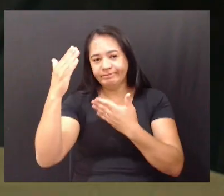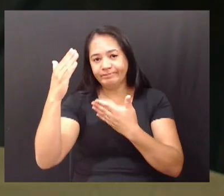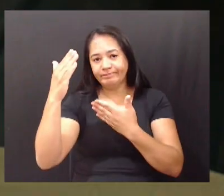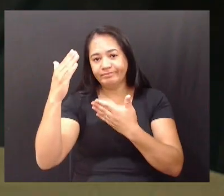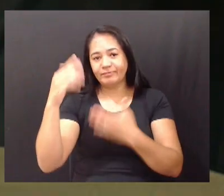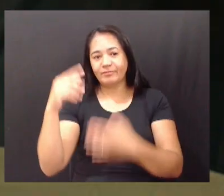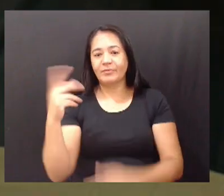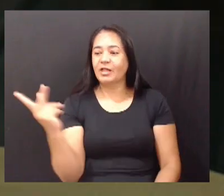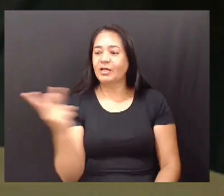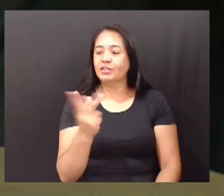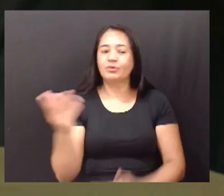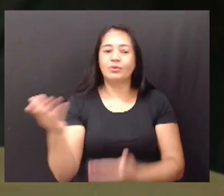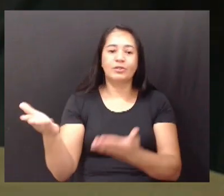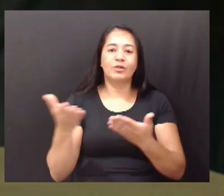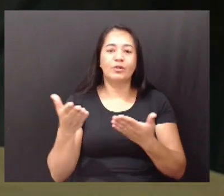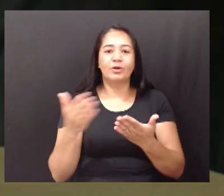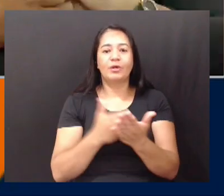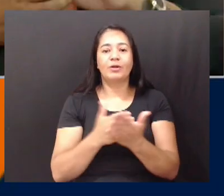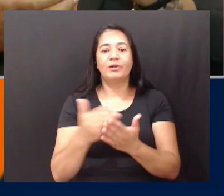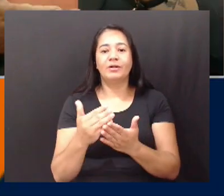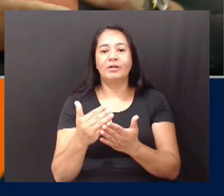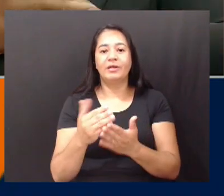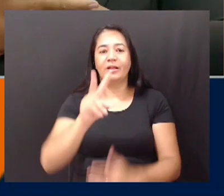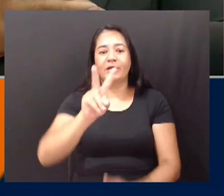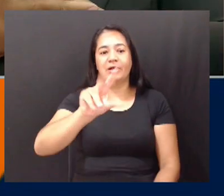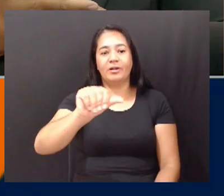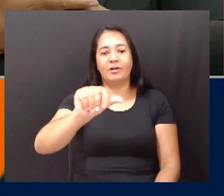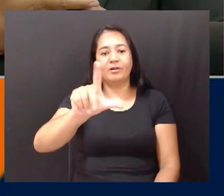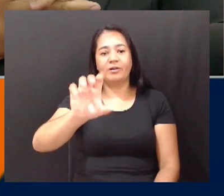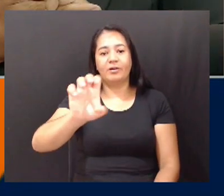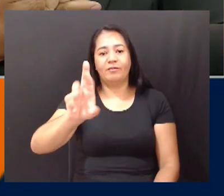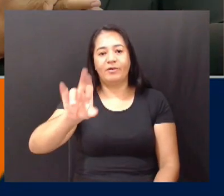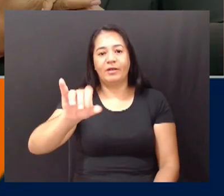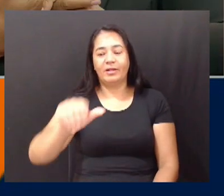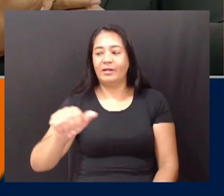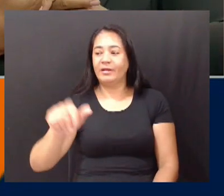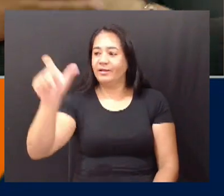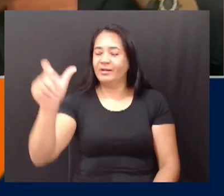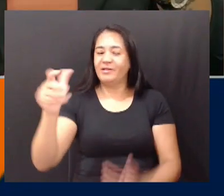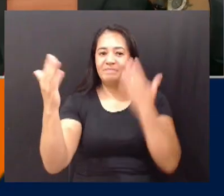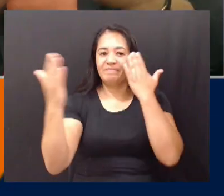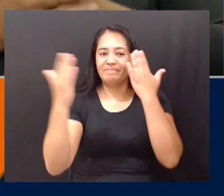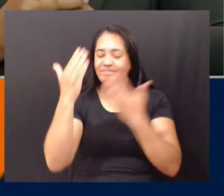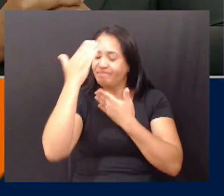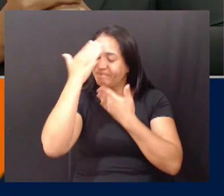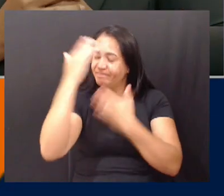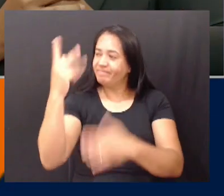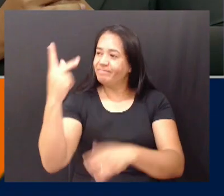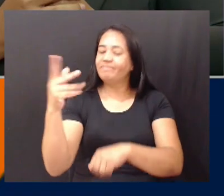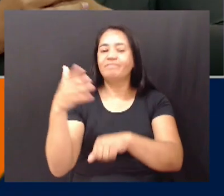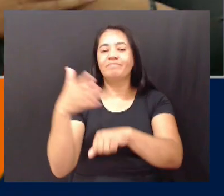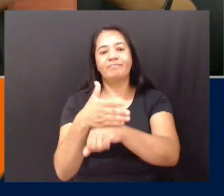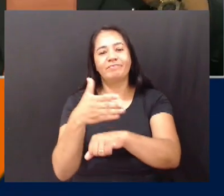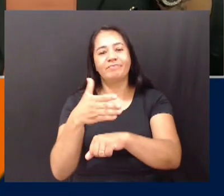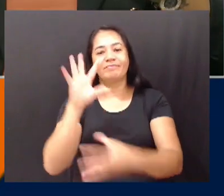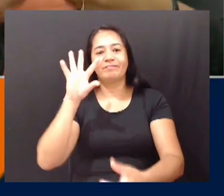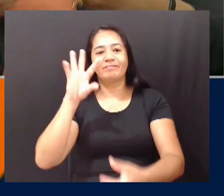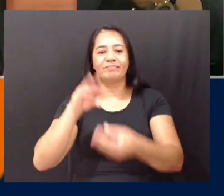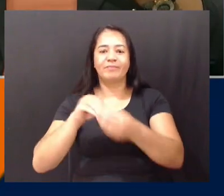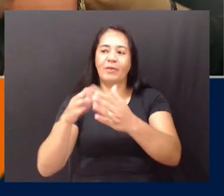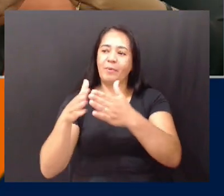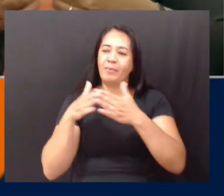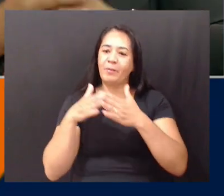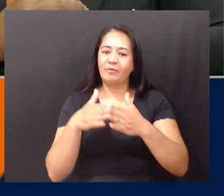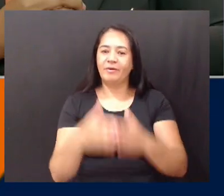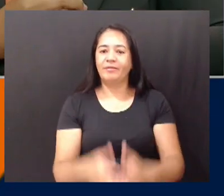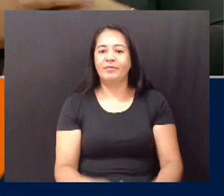convidadas, começando pela Valéria, né, nossa psicóloga, muito obrigada pela sua participação, considerações finais, por favor.